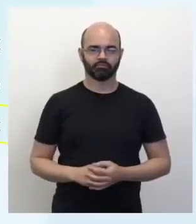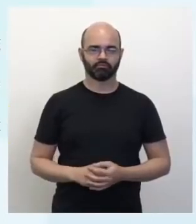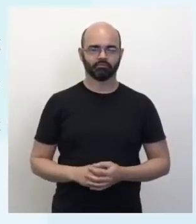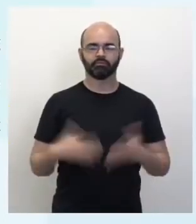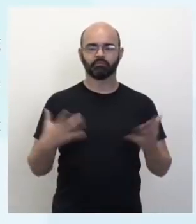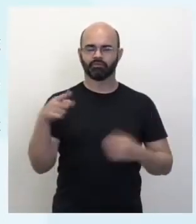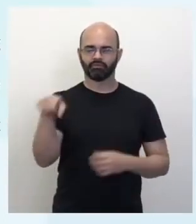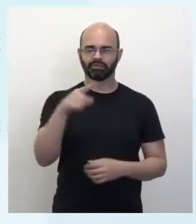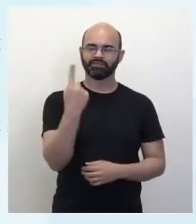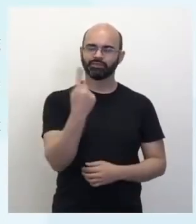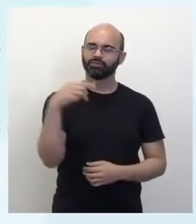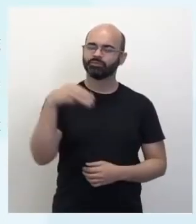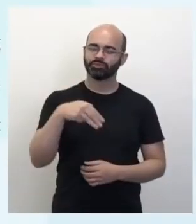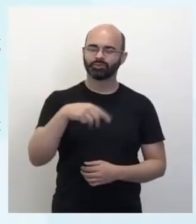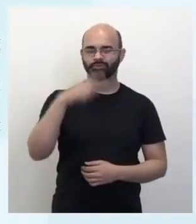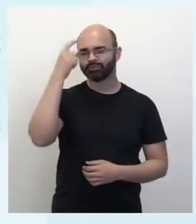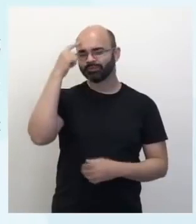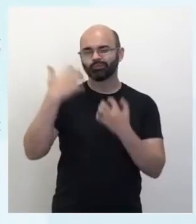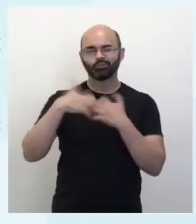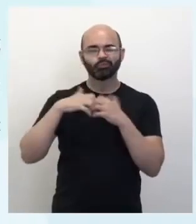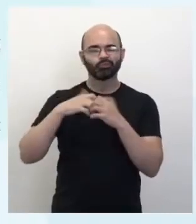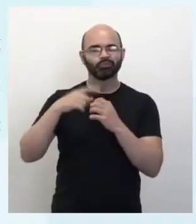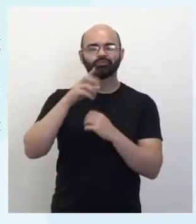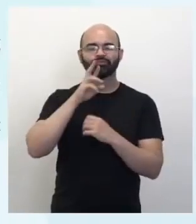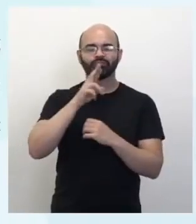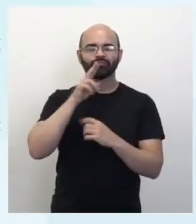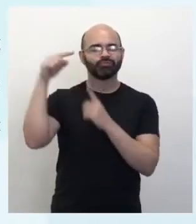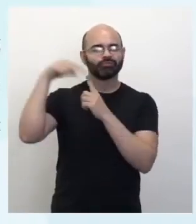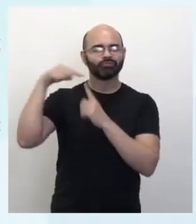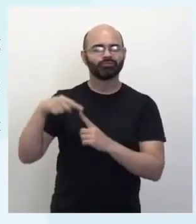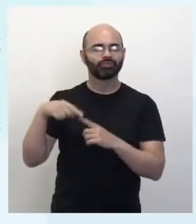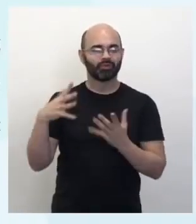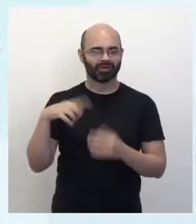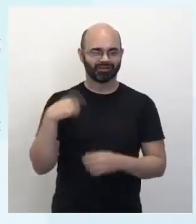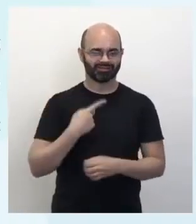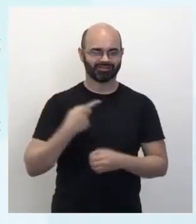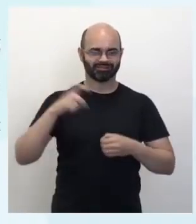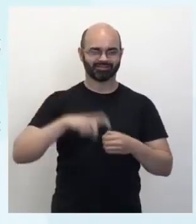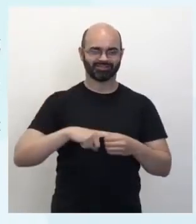um minutinho para responder no chat quais as alternativas e a gente já volta.